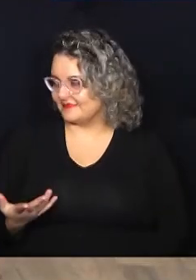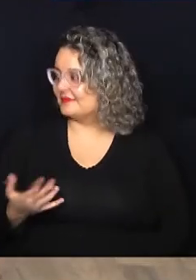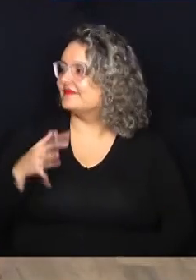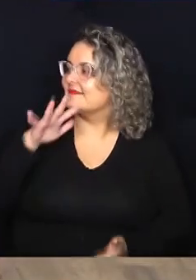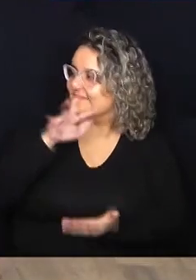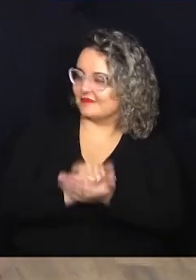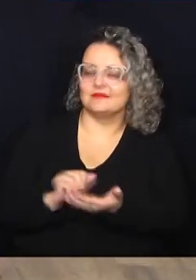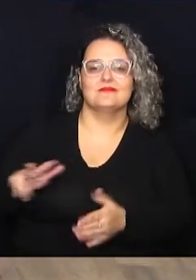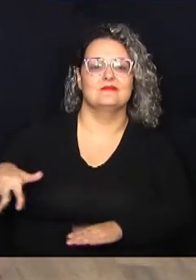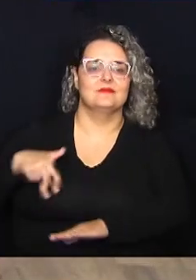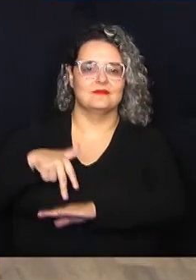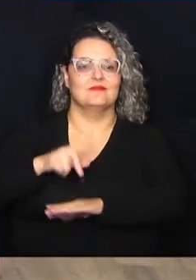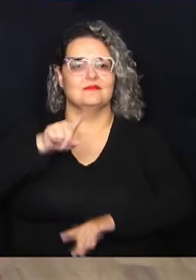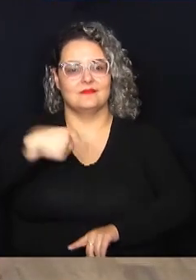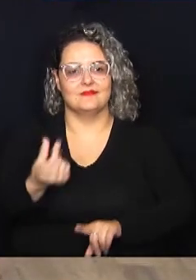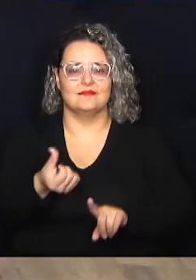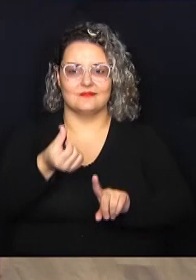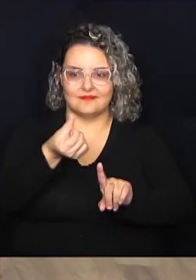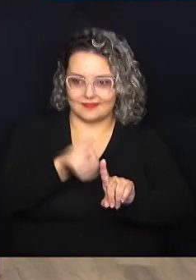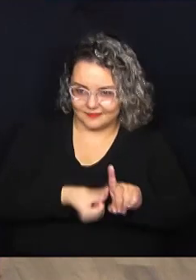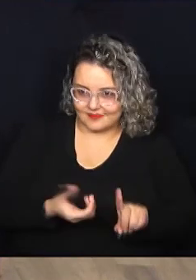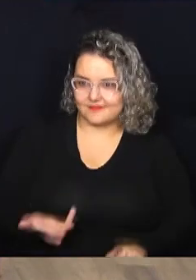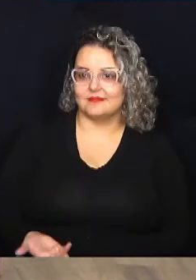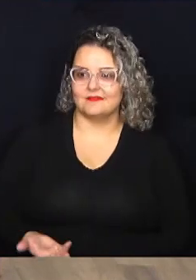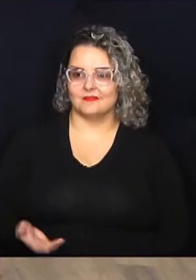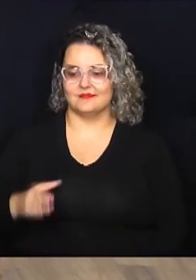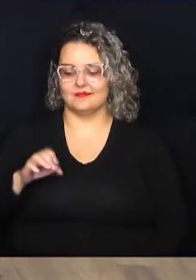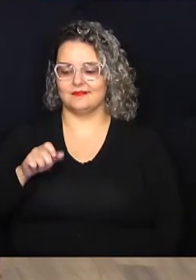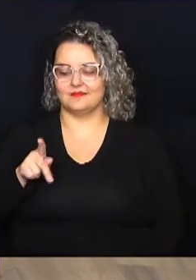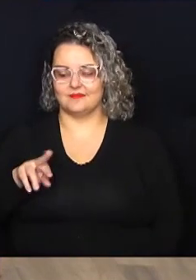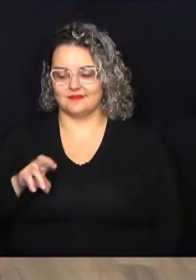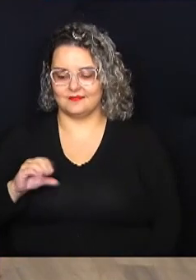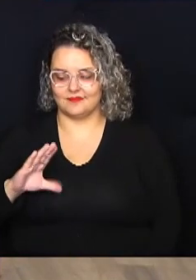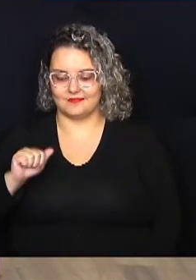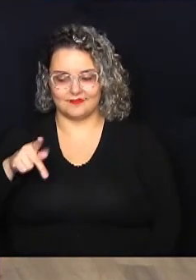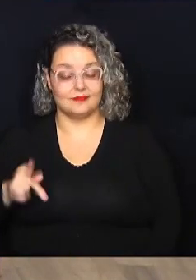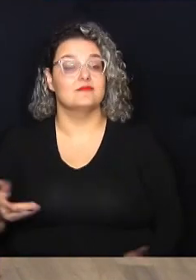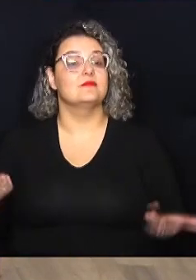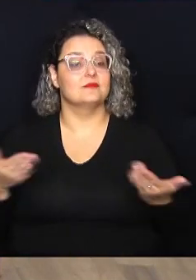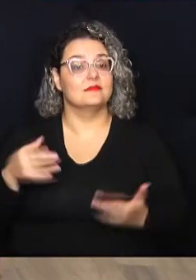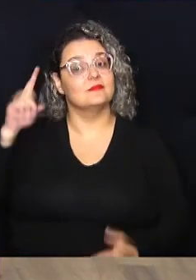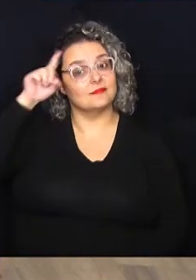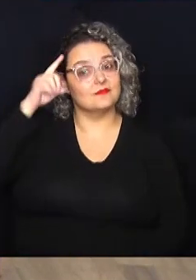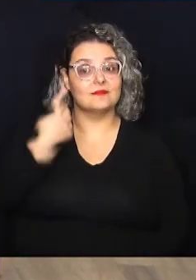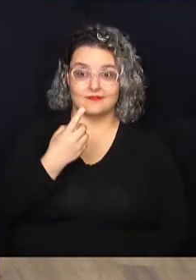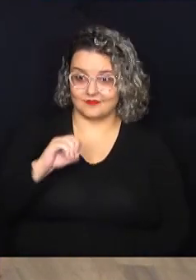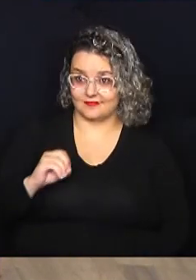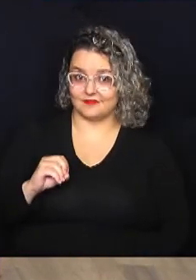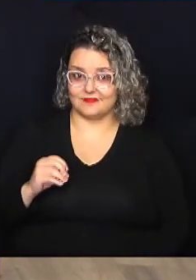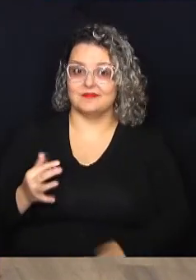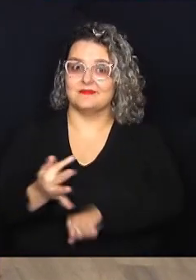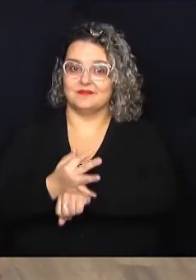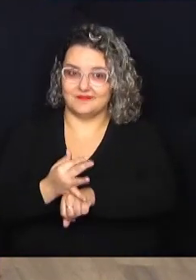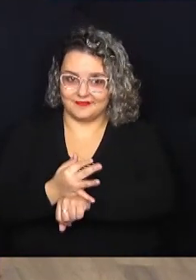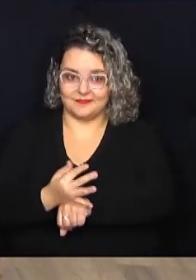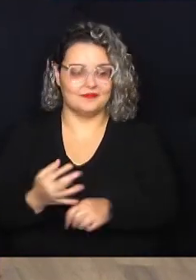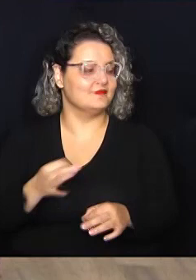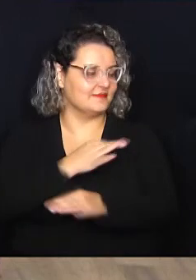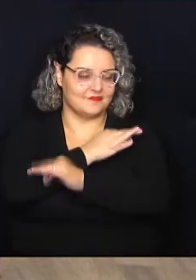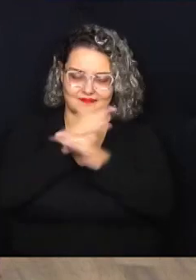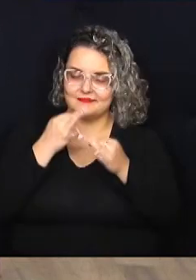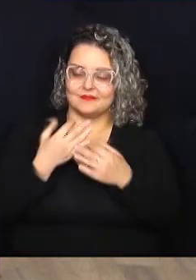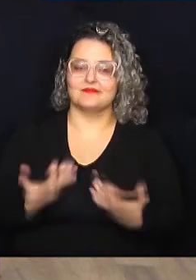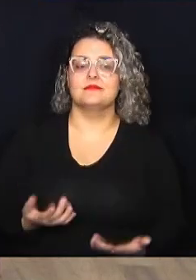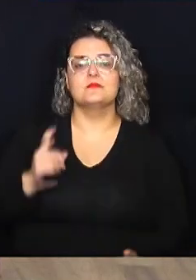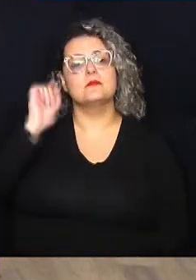matrículas para o próximo semestre lá no ceprocamp agora a partir do dia 10 então período de férias ótimo